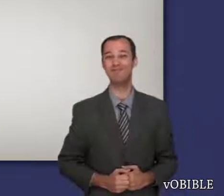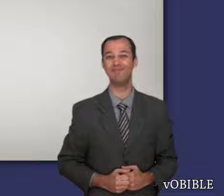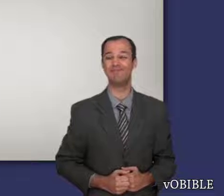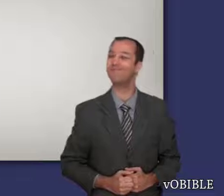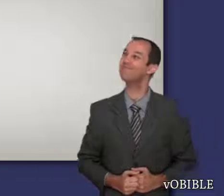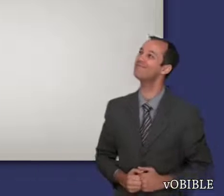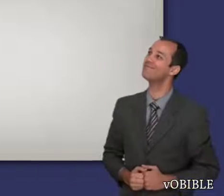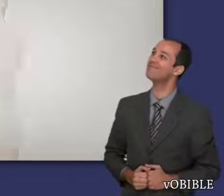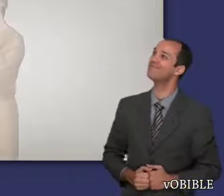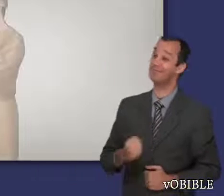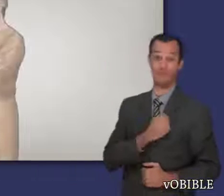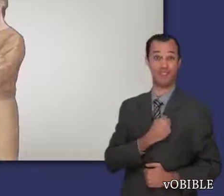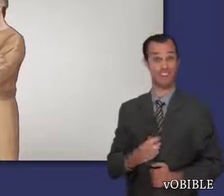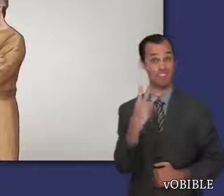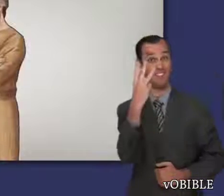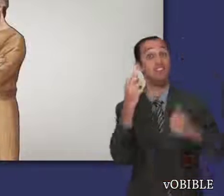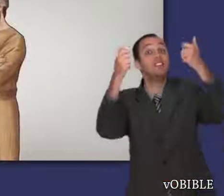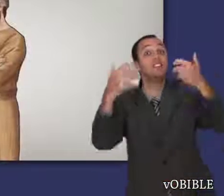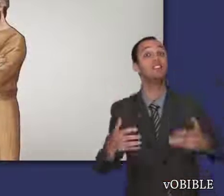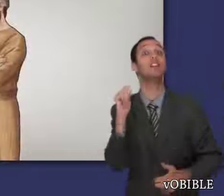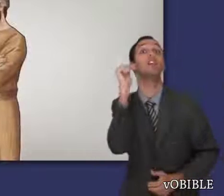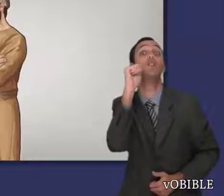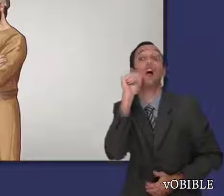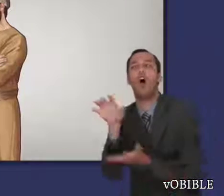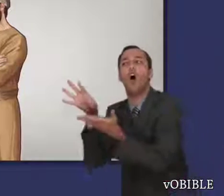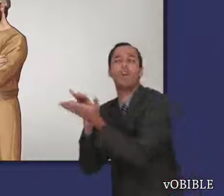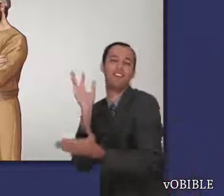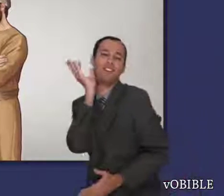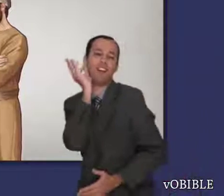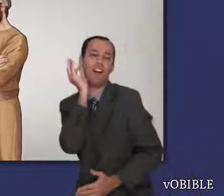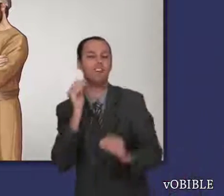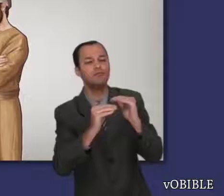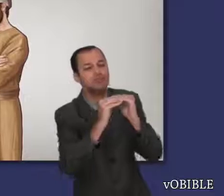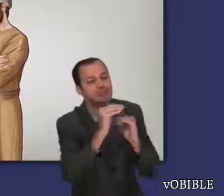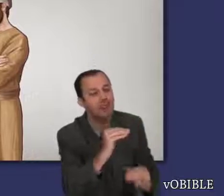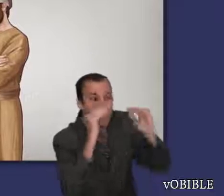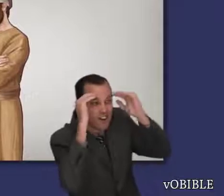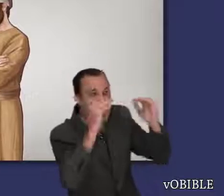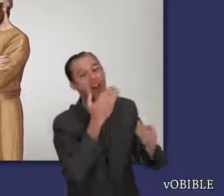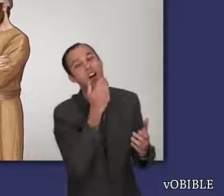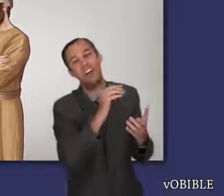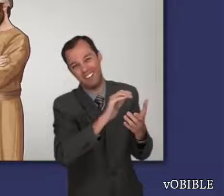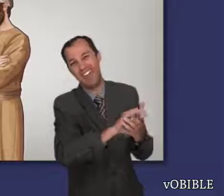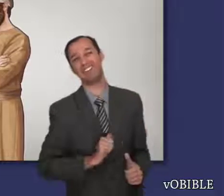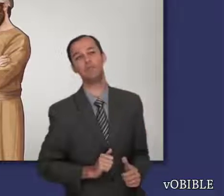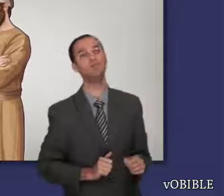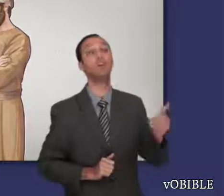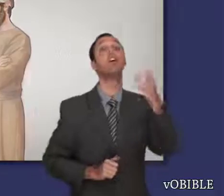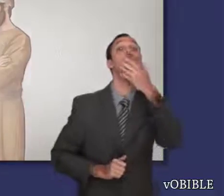O capítulo 3 diz que as esposas devem ser sujeitas aos seus maridos, assim como Sara foi sujeita a Abraão.